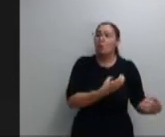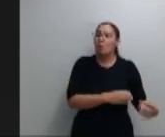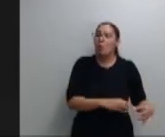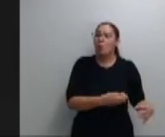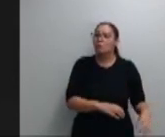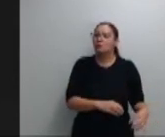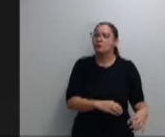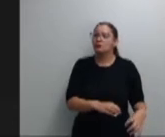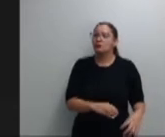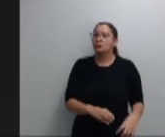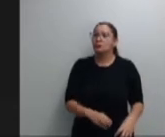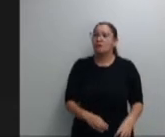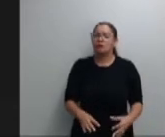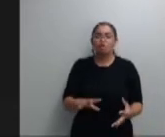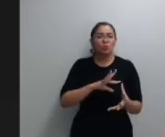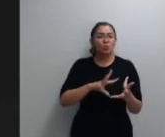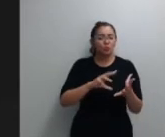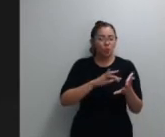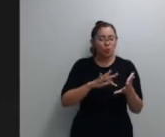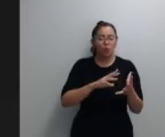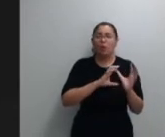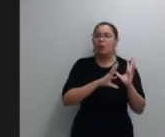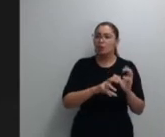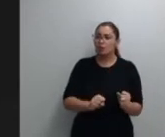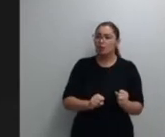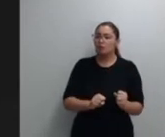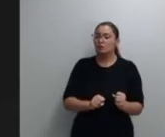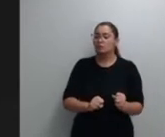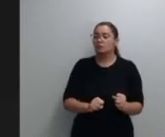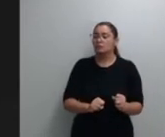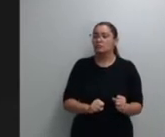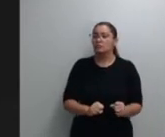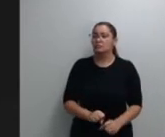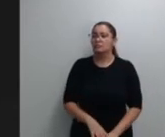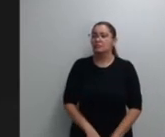aritmético para a soma das notas dos participantes do concurso.